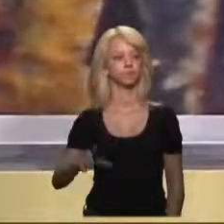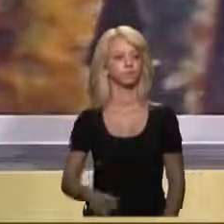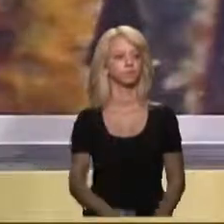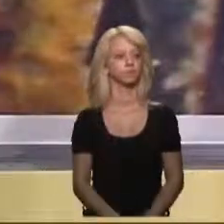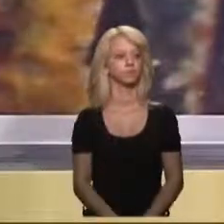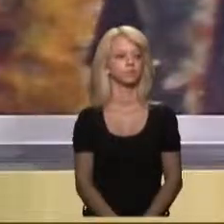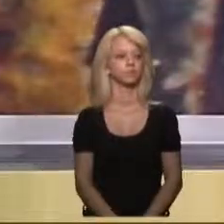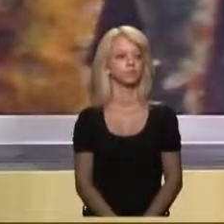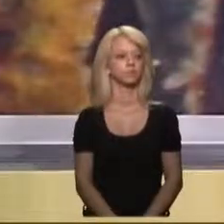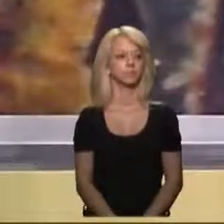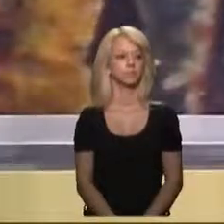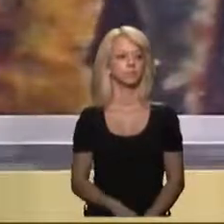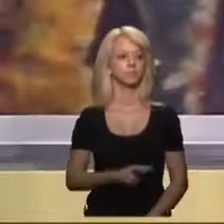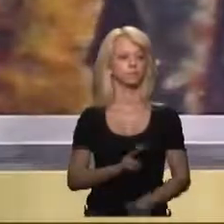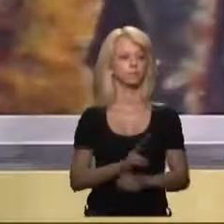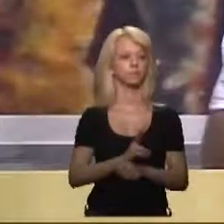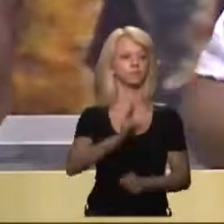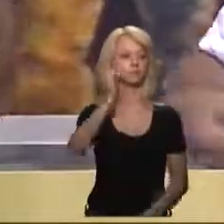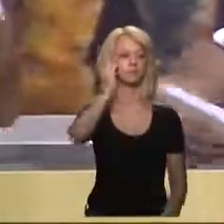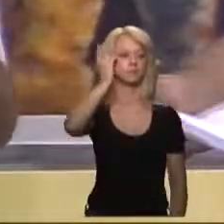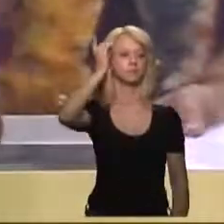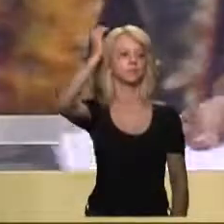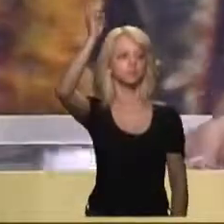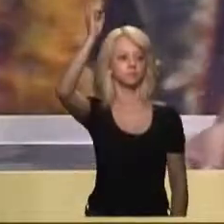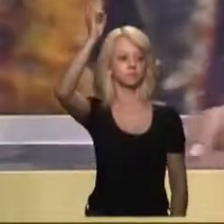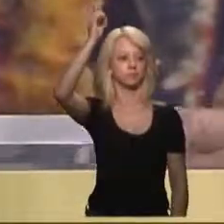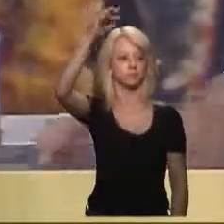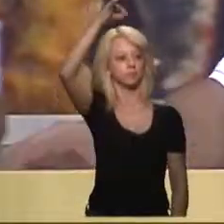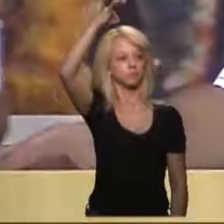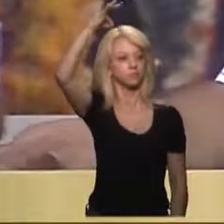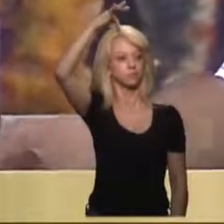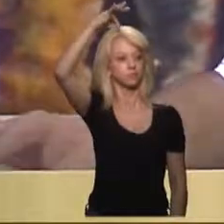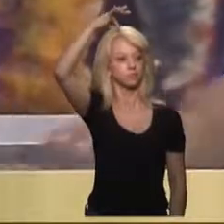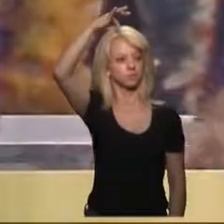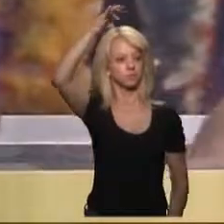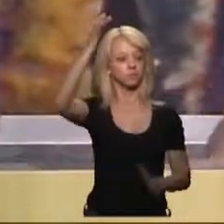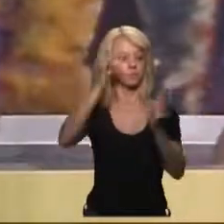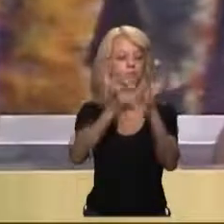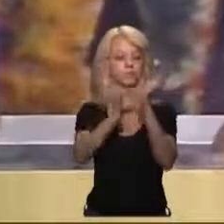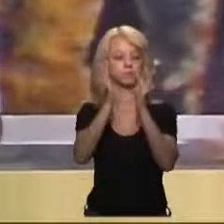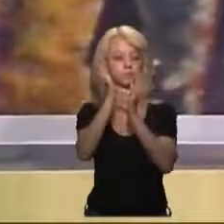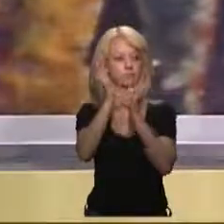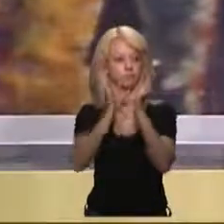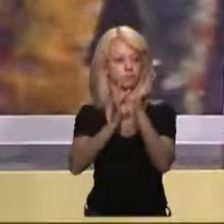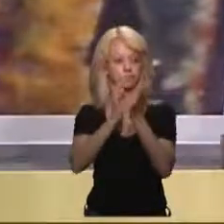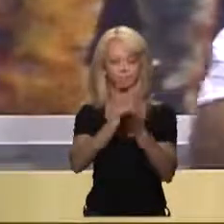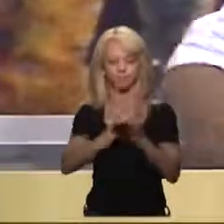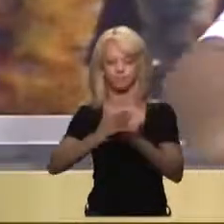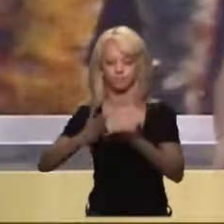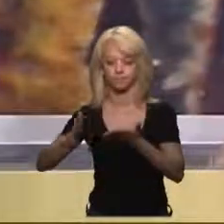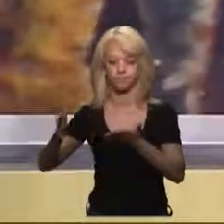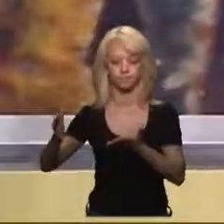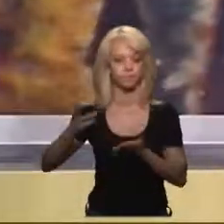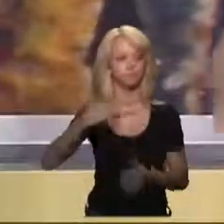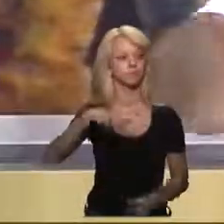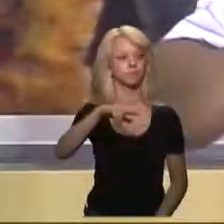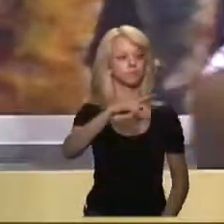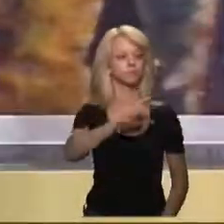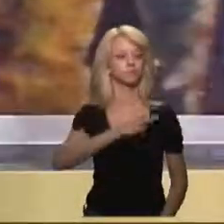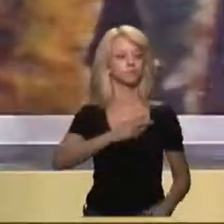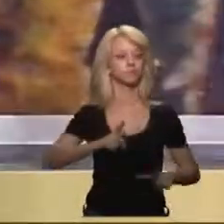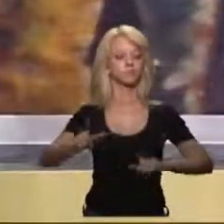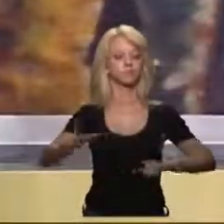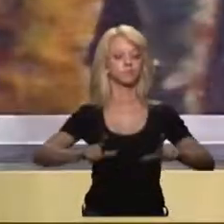São Francisco das Chagas, padroeiro de Taubaté. Iniciamos os nossos trabalhos. Chamada. Passamos a chamada dos senhores vereadores. Vereador Alexandre